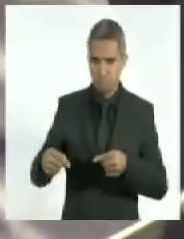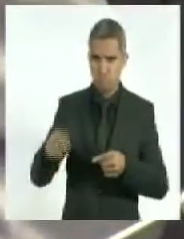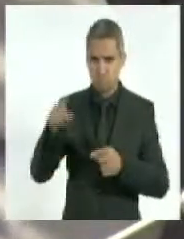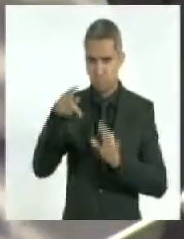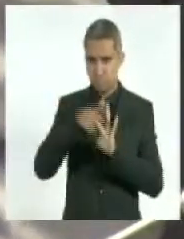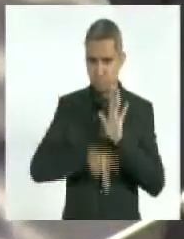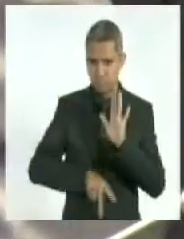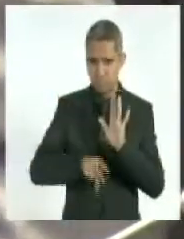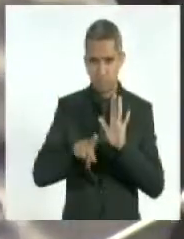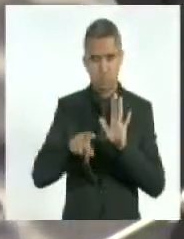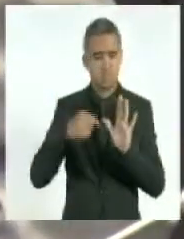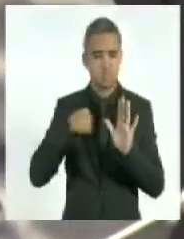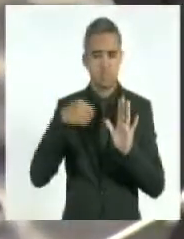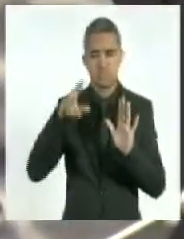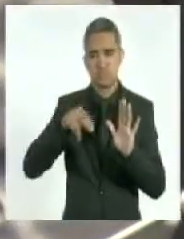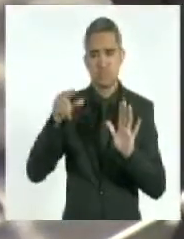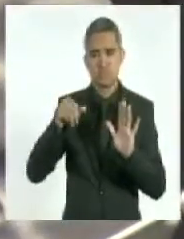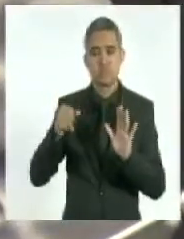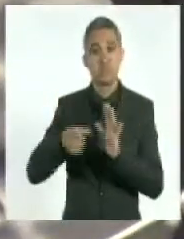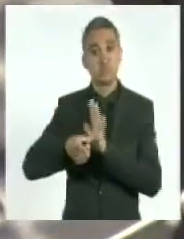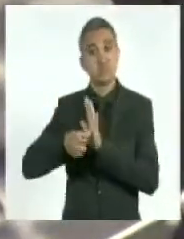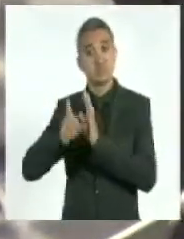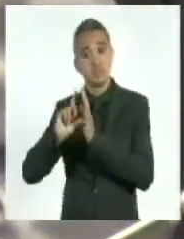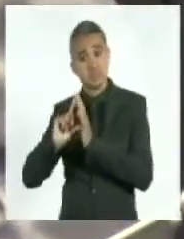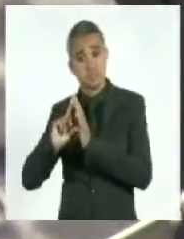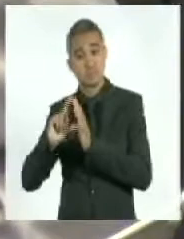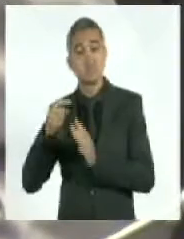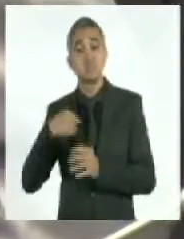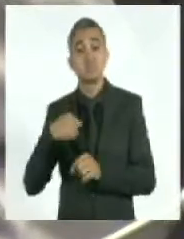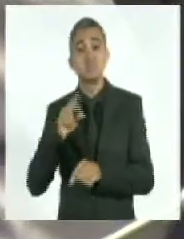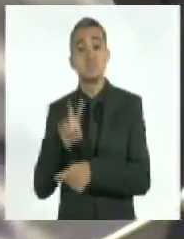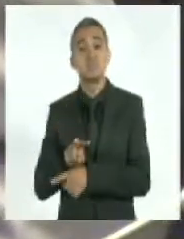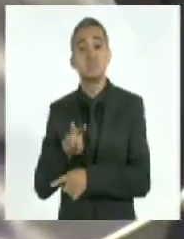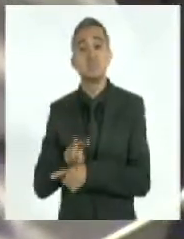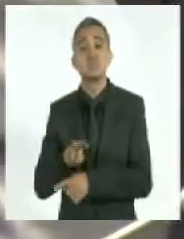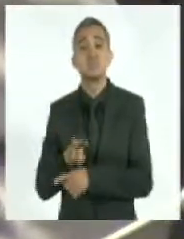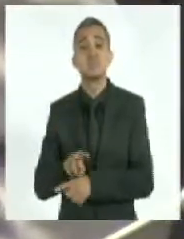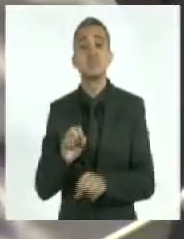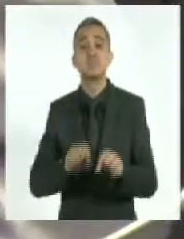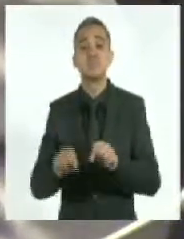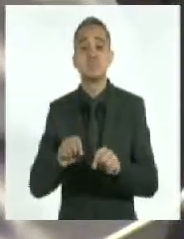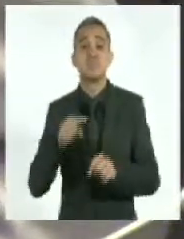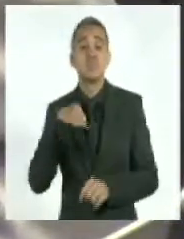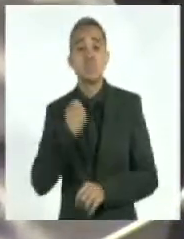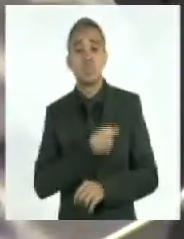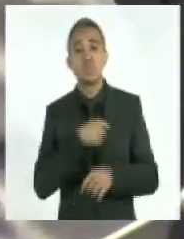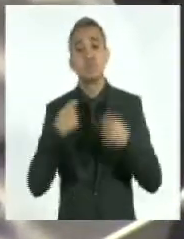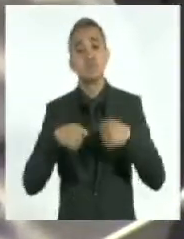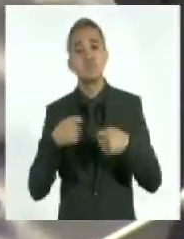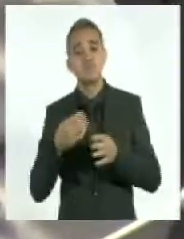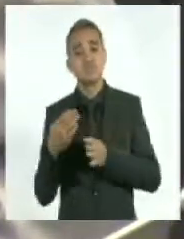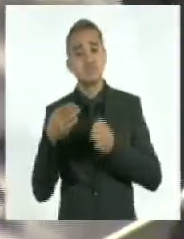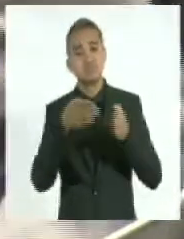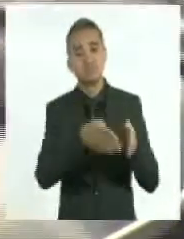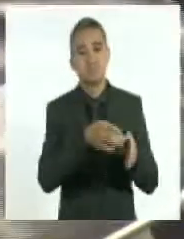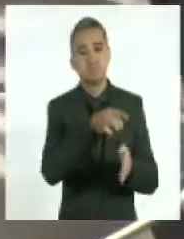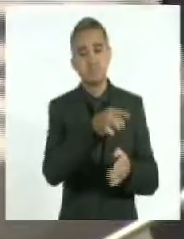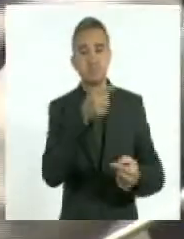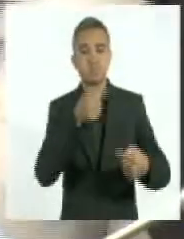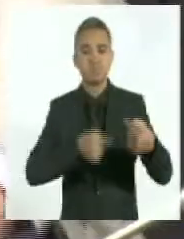muito favorável. Na época, o que eu defendi é que a gente abrisse o diálogo para discutir